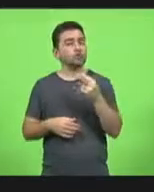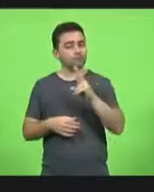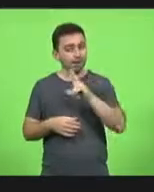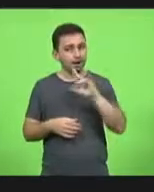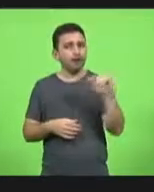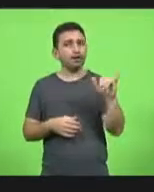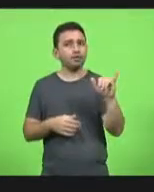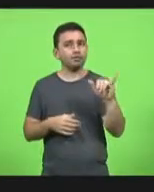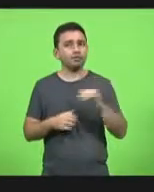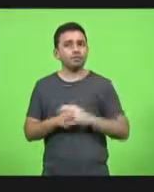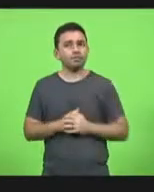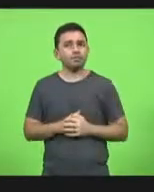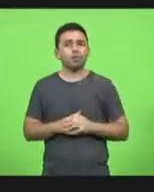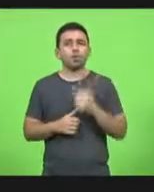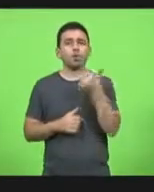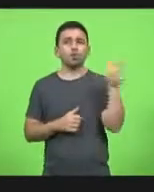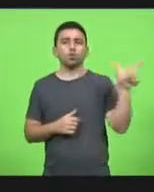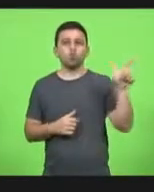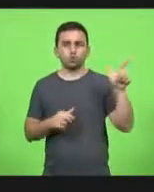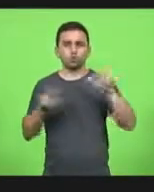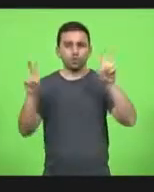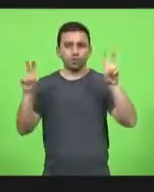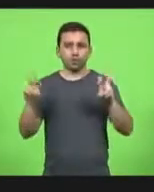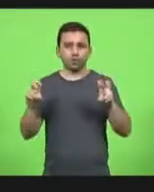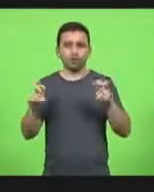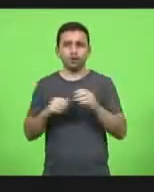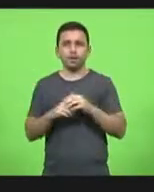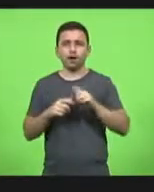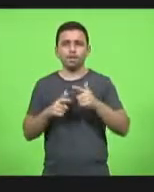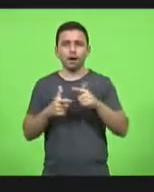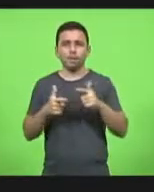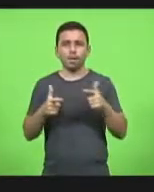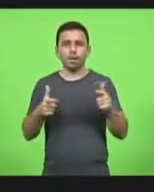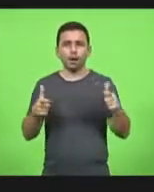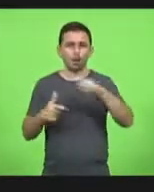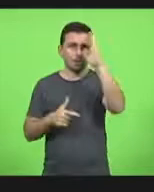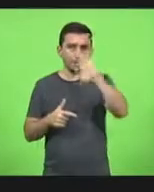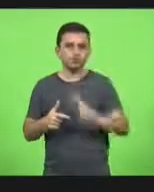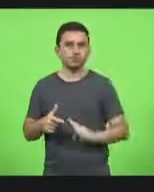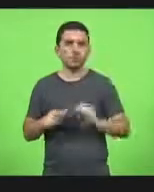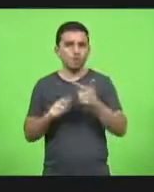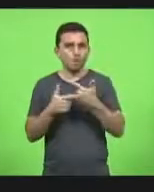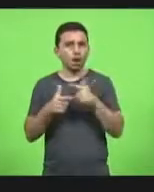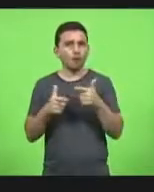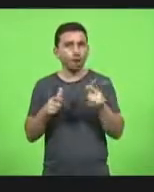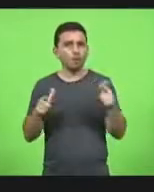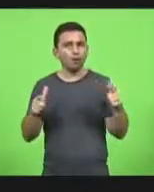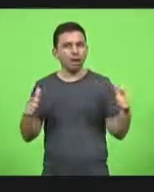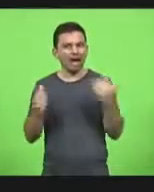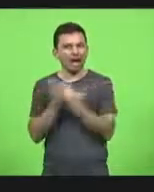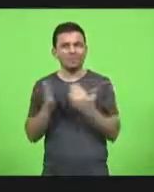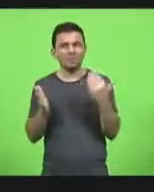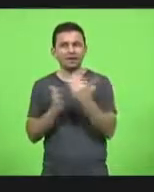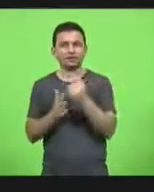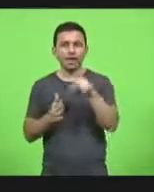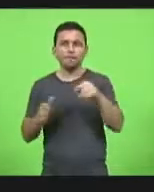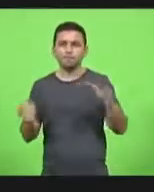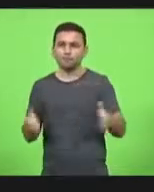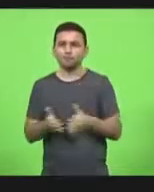Vamos para a próxima. Agora, o que cresce exponencialmente no Brasil, isso sim cresce exponencialmente no Brasil, é a